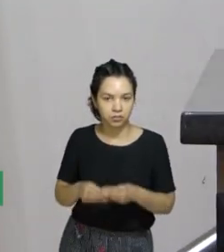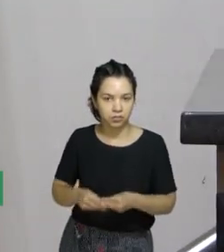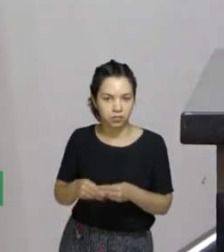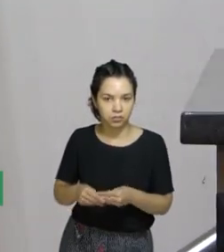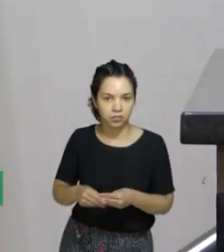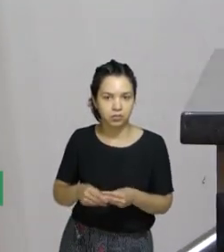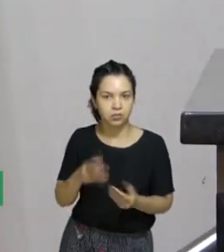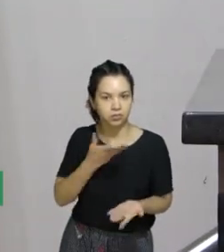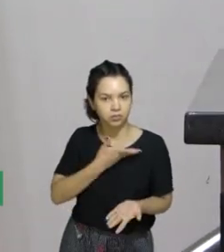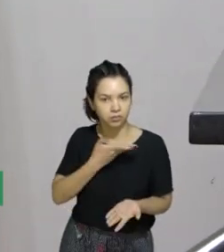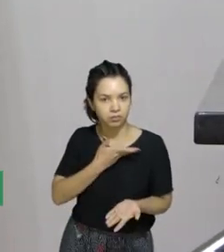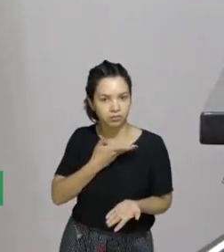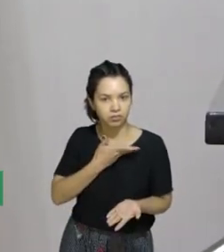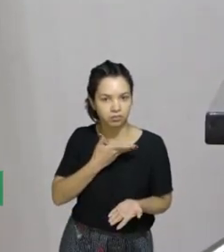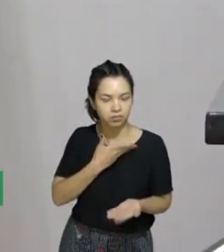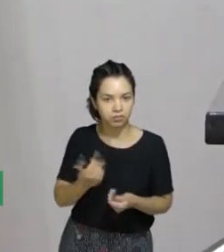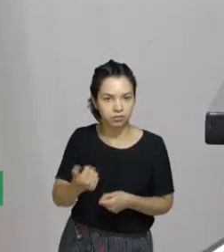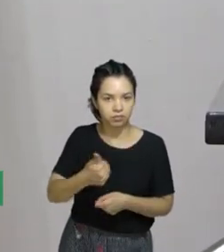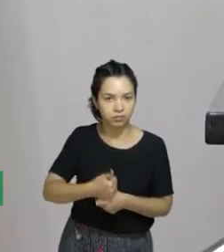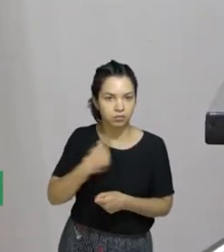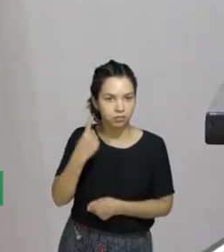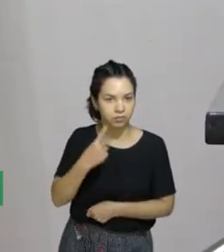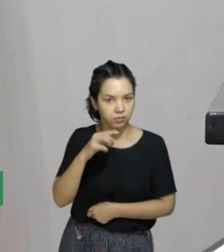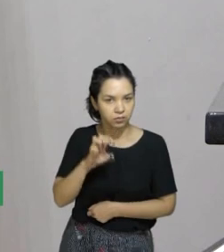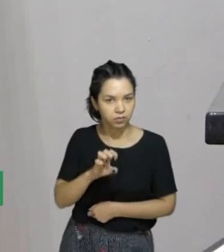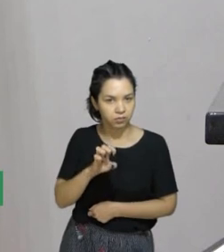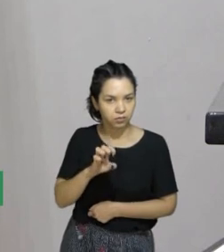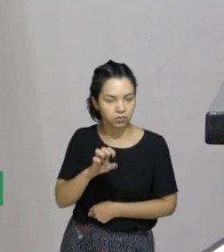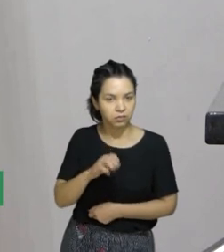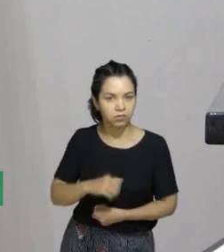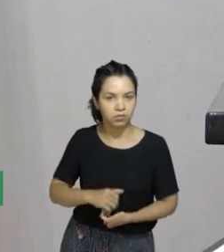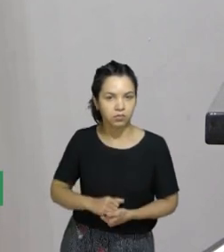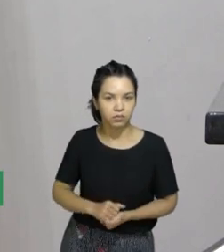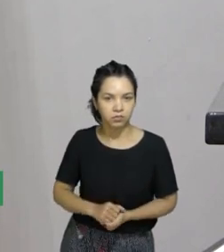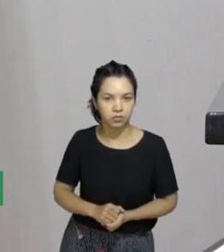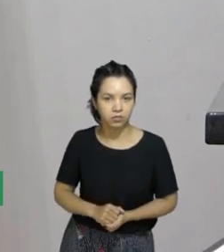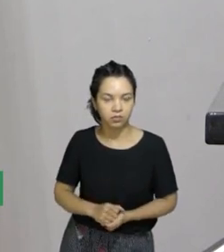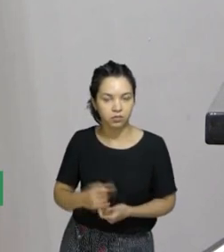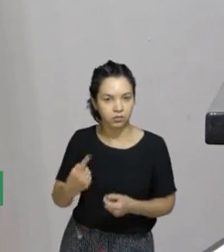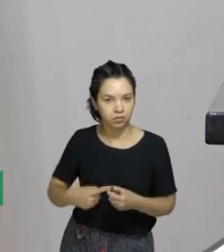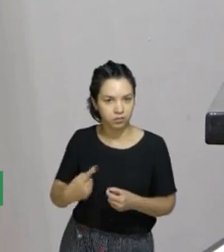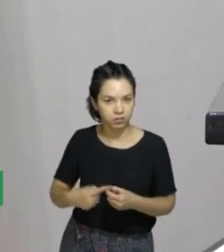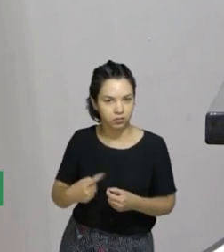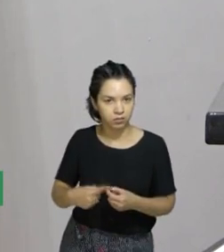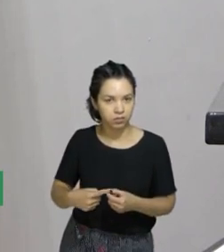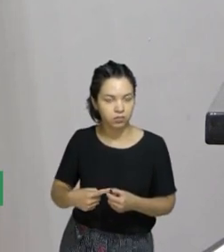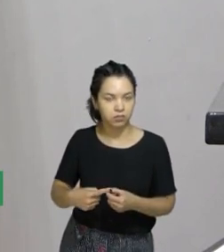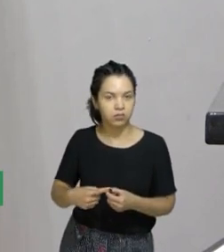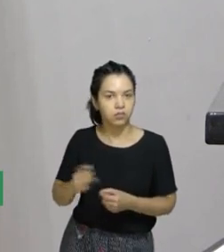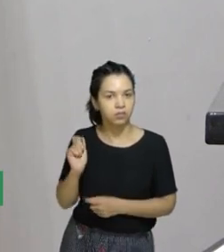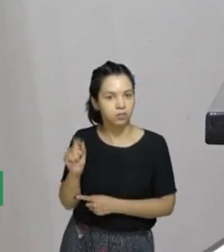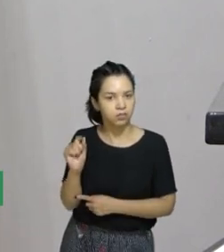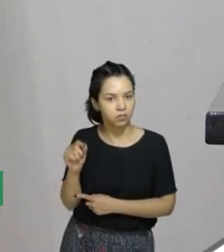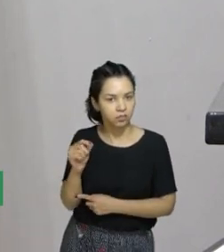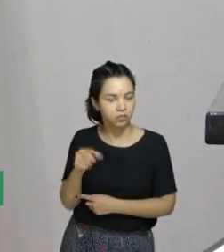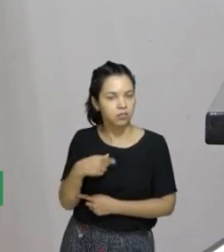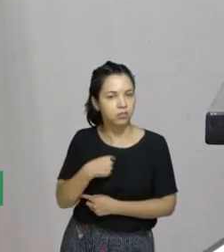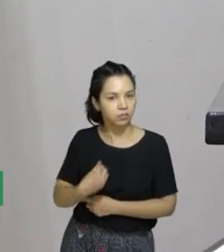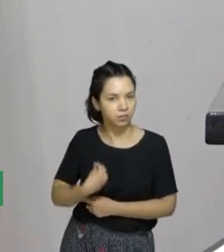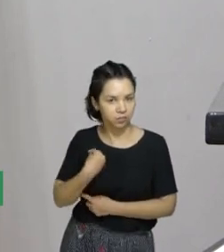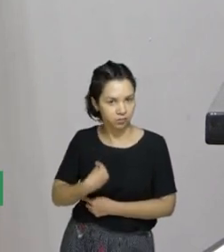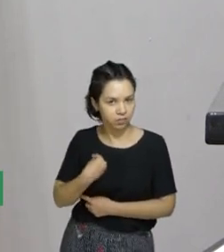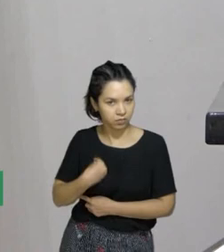grande amigo, suplente deputado estadual, Alemãozinho, que é lá da cidade de Pinhalzinho, que está aqui presente. Muito obrigado pela